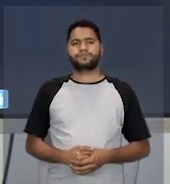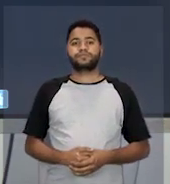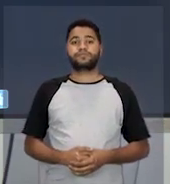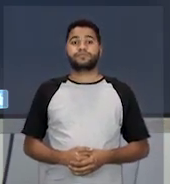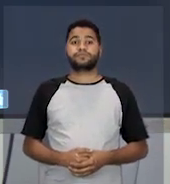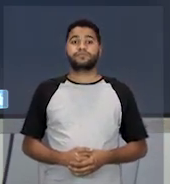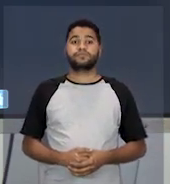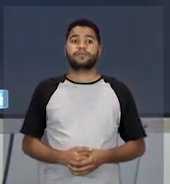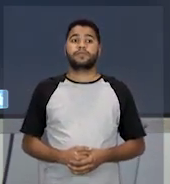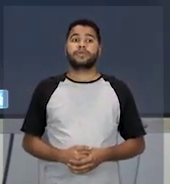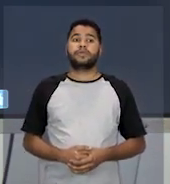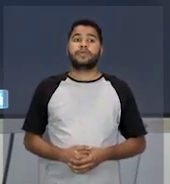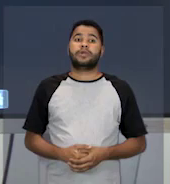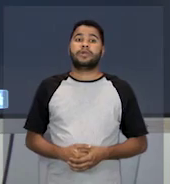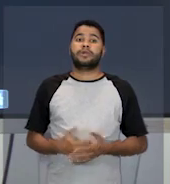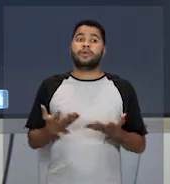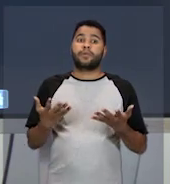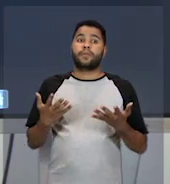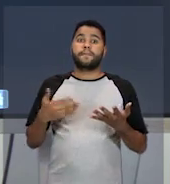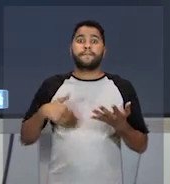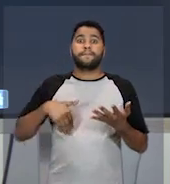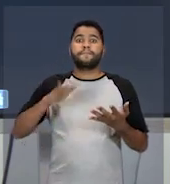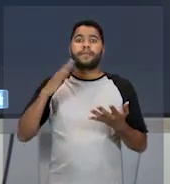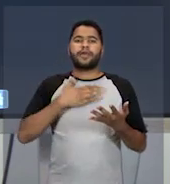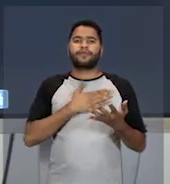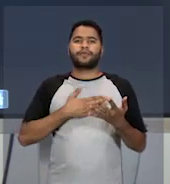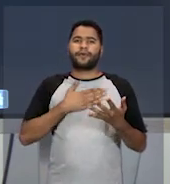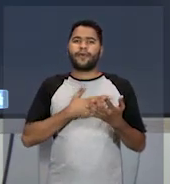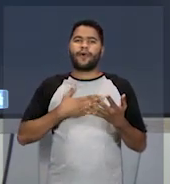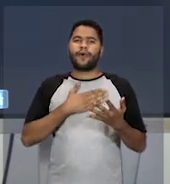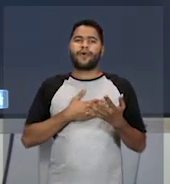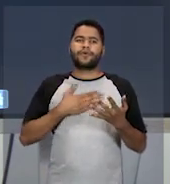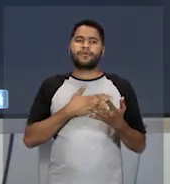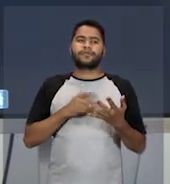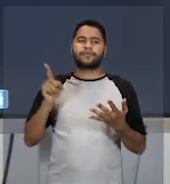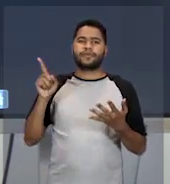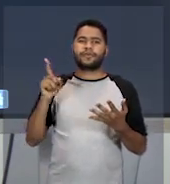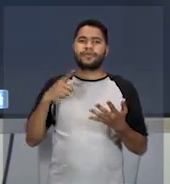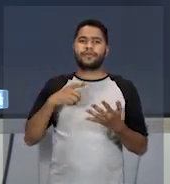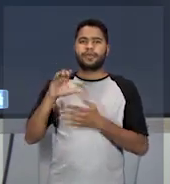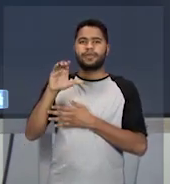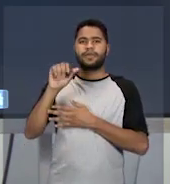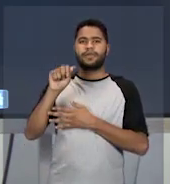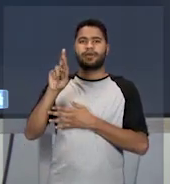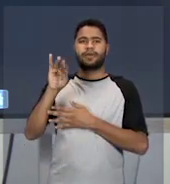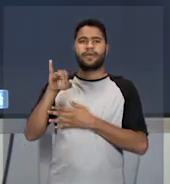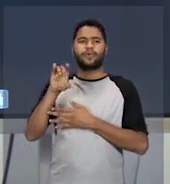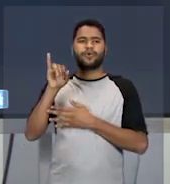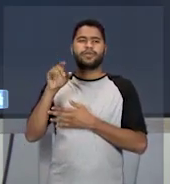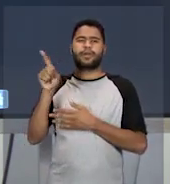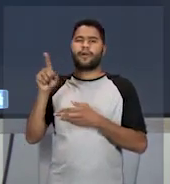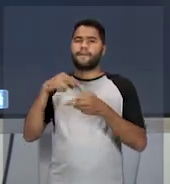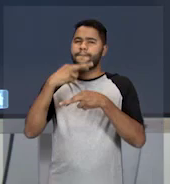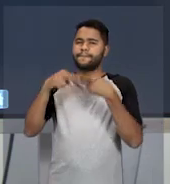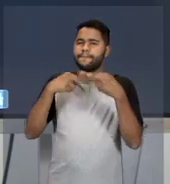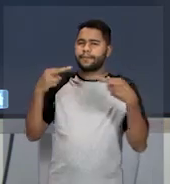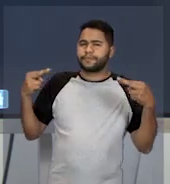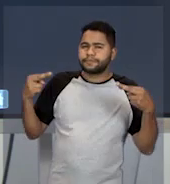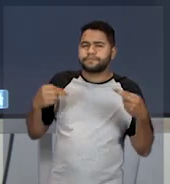E os energéticos? É o que a gente mais gosta, mais come, tá, gente? São os carboidratos. Olha, um bom prato de